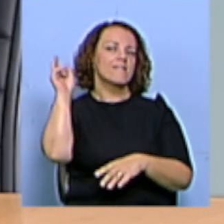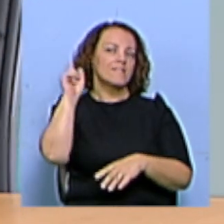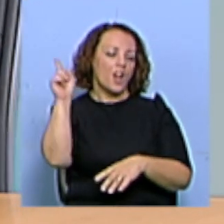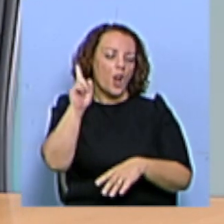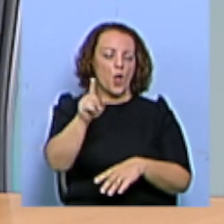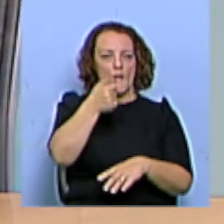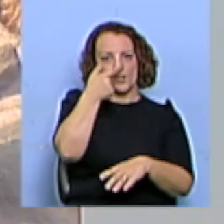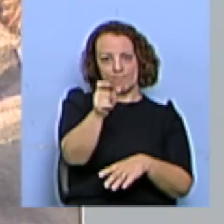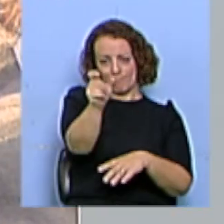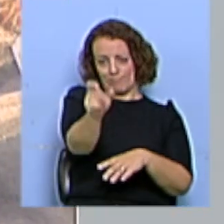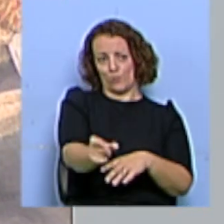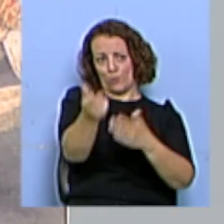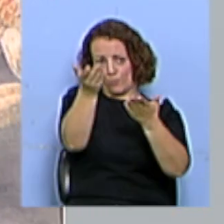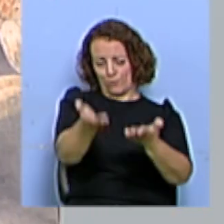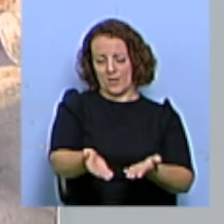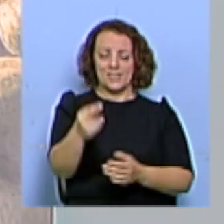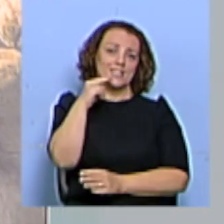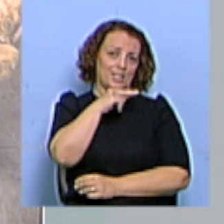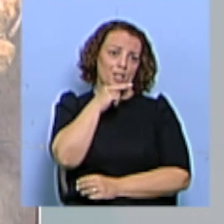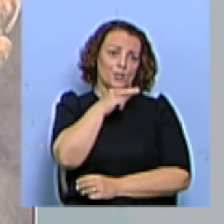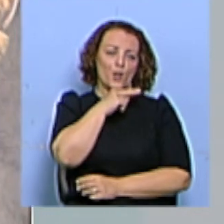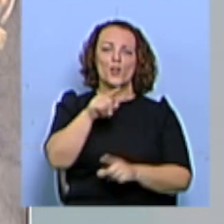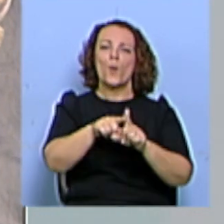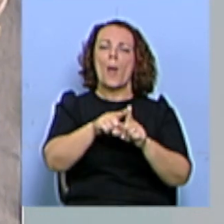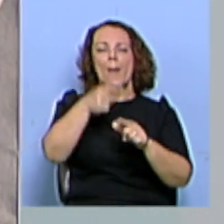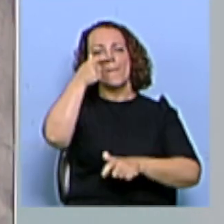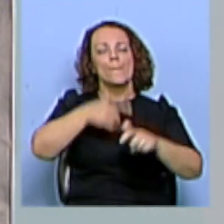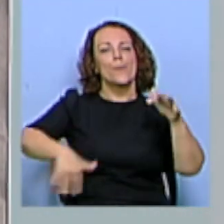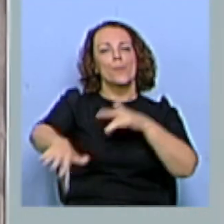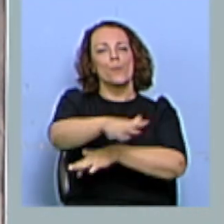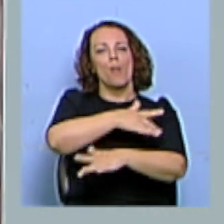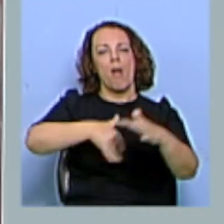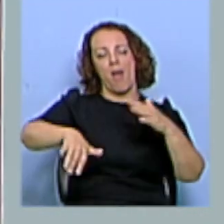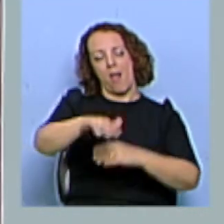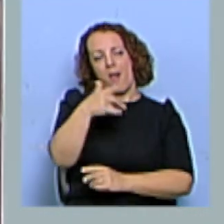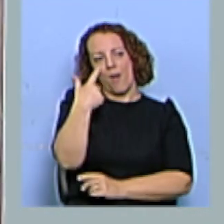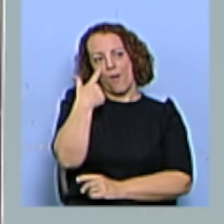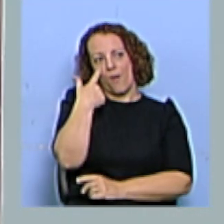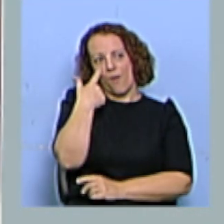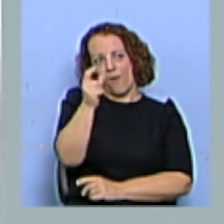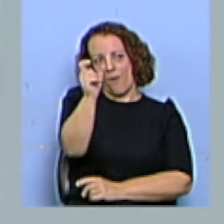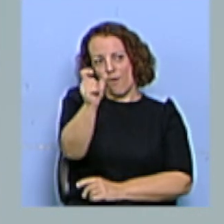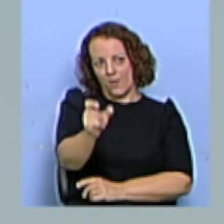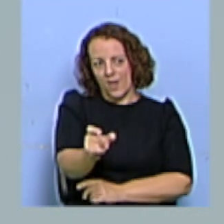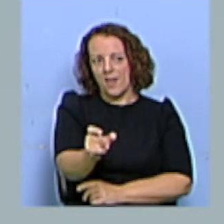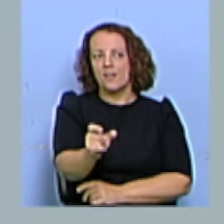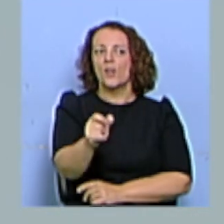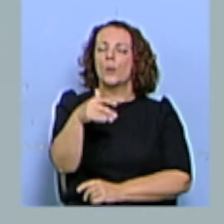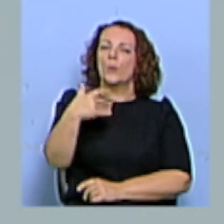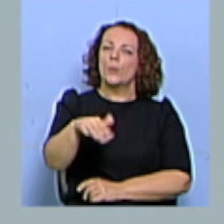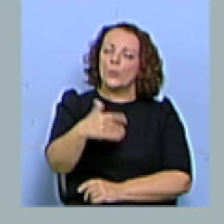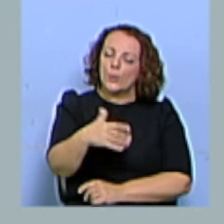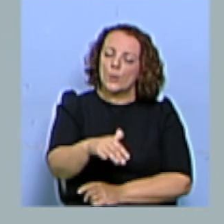Santo António dentro um bocadinho daquilo que é piedade popular e que, no fundo, também é uma piedade consistente e